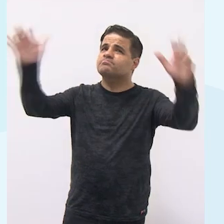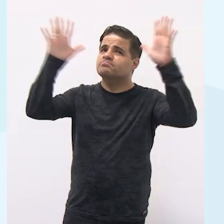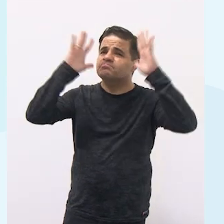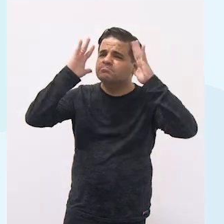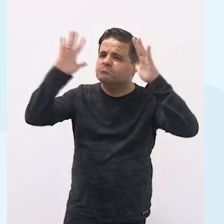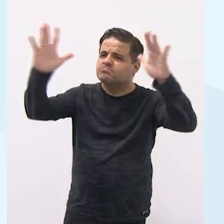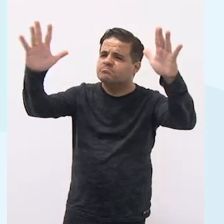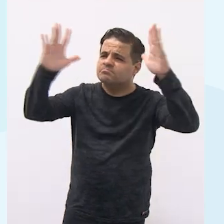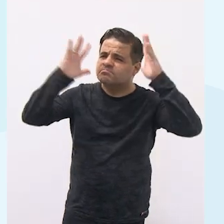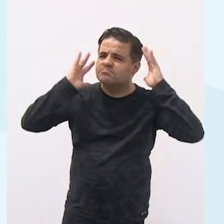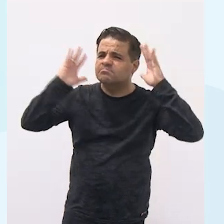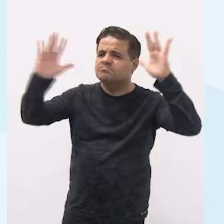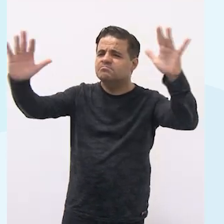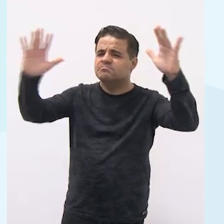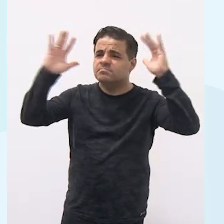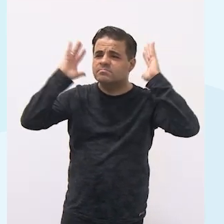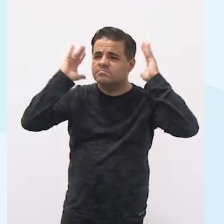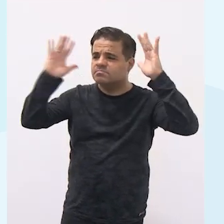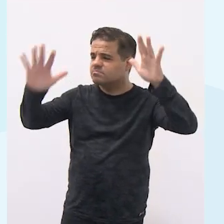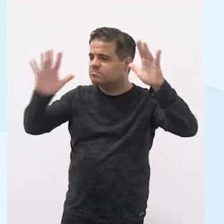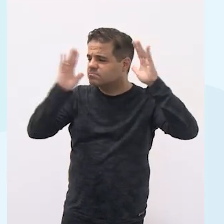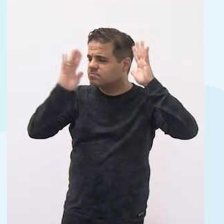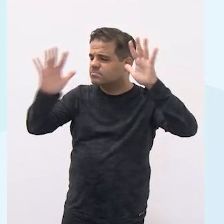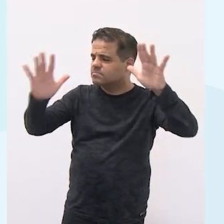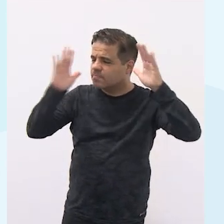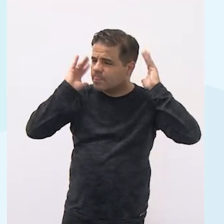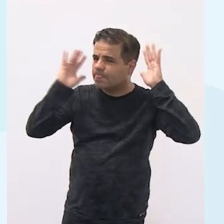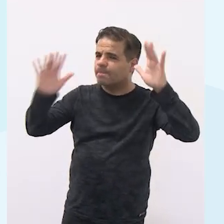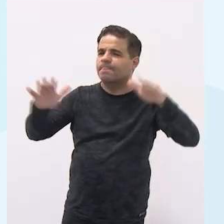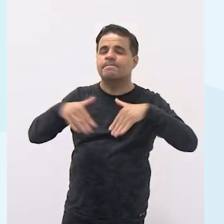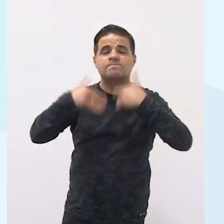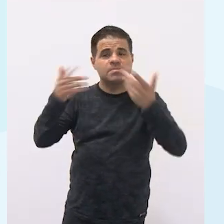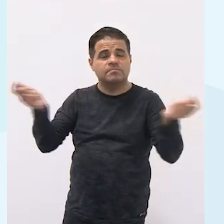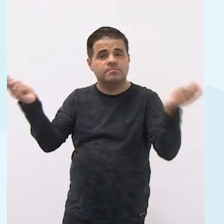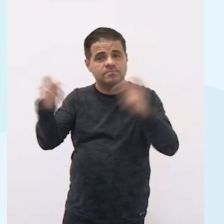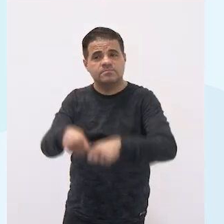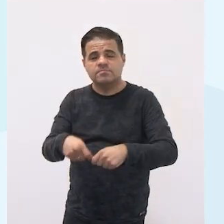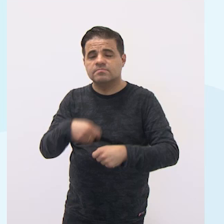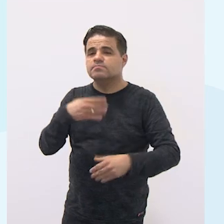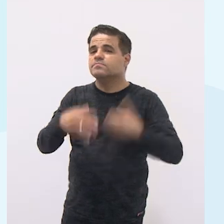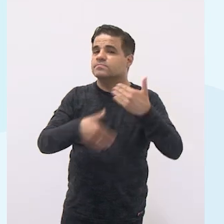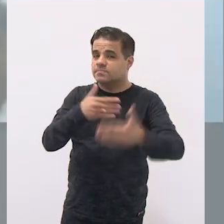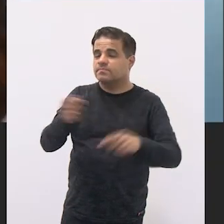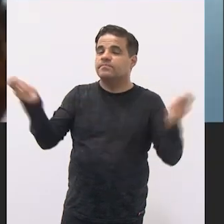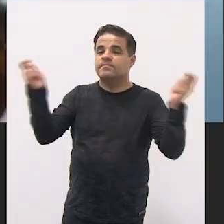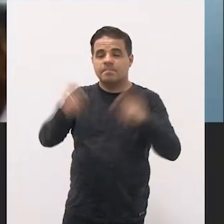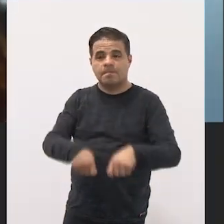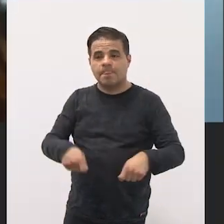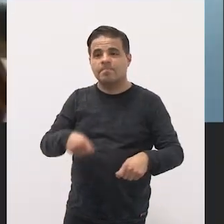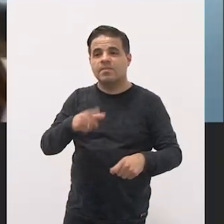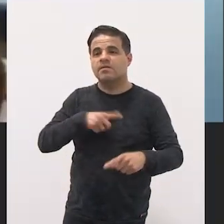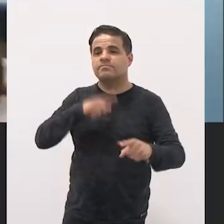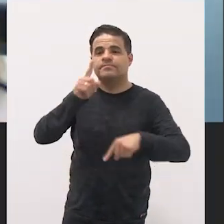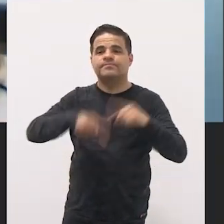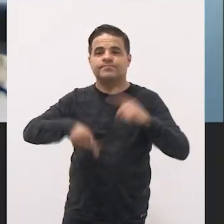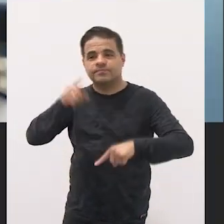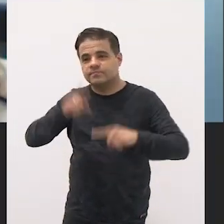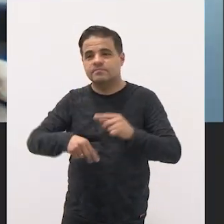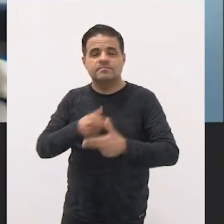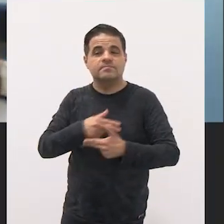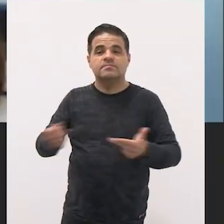também nessa questão da sexualidade, esse desempenho pode também servir para ser um instrumento